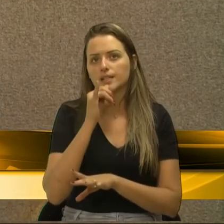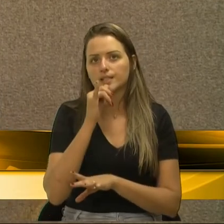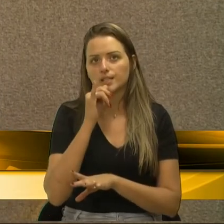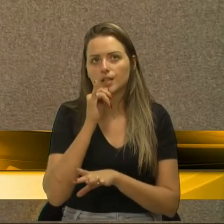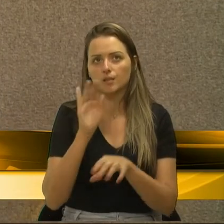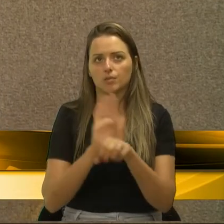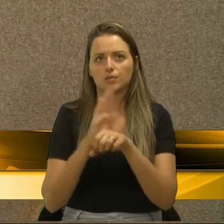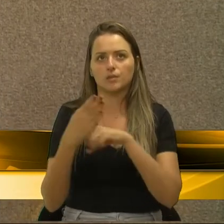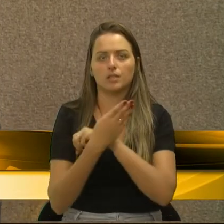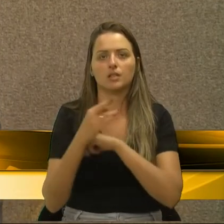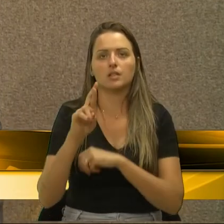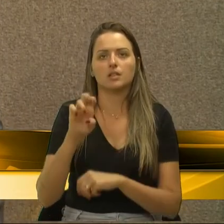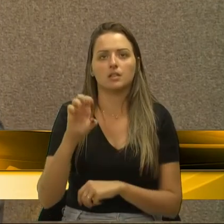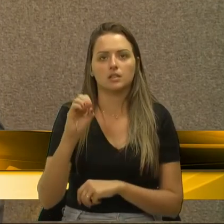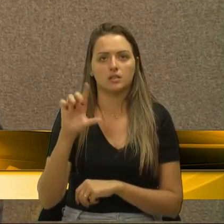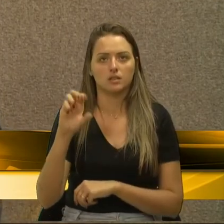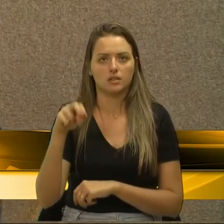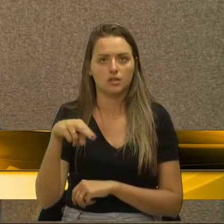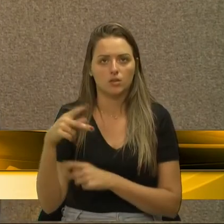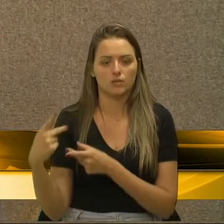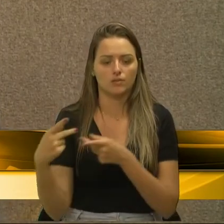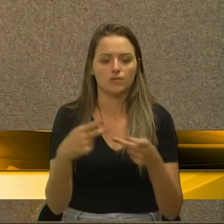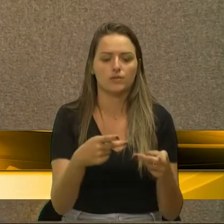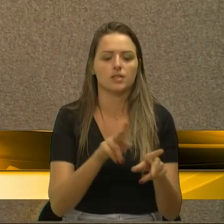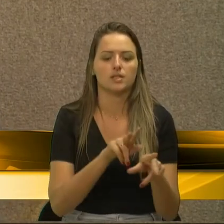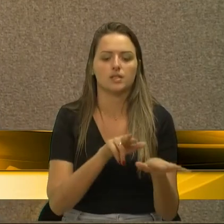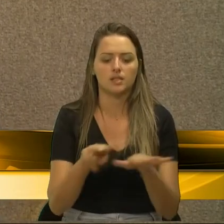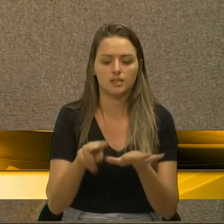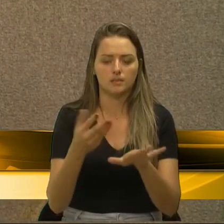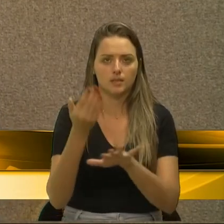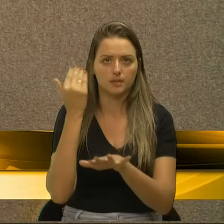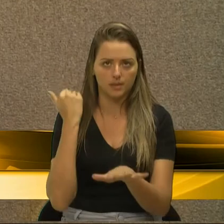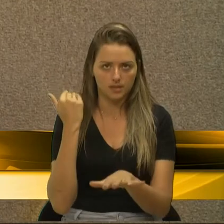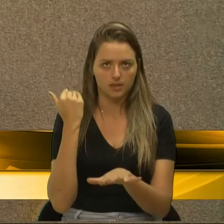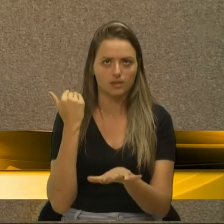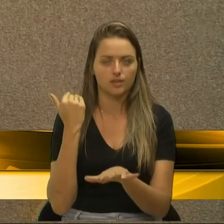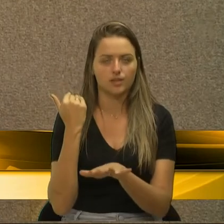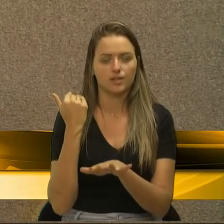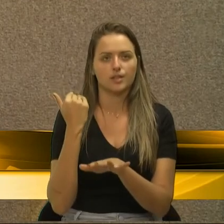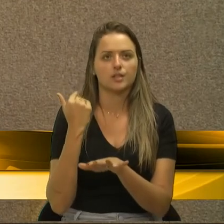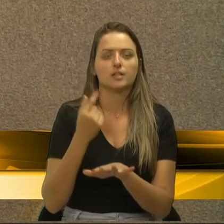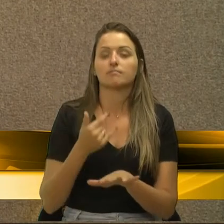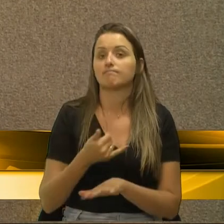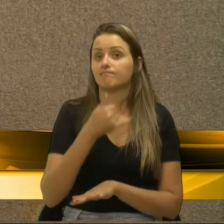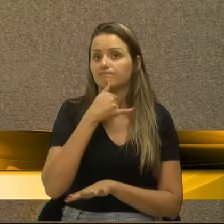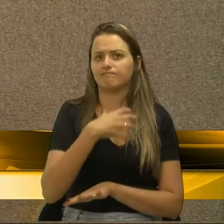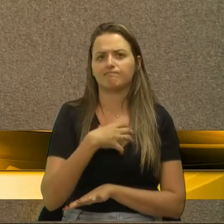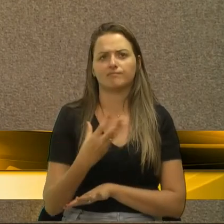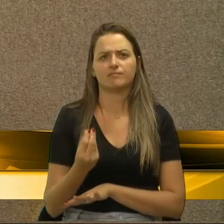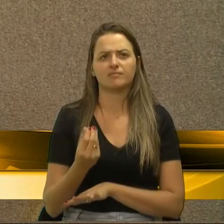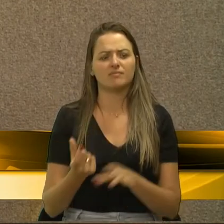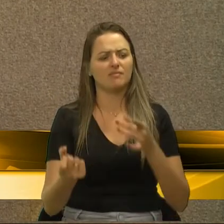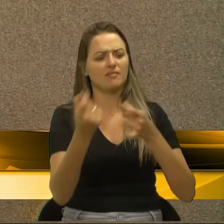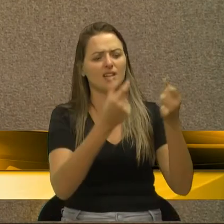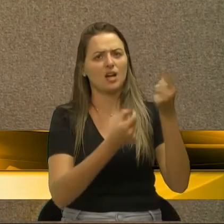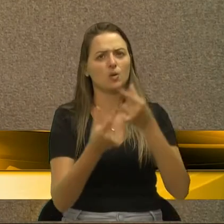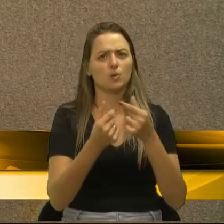o bairro Relon, que nós tivemos ali semana passada, aonde Infelizmente, alguns moradores